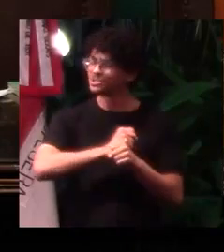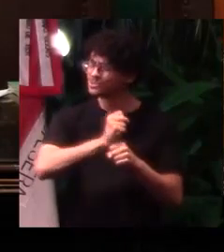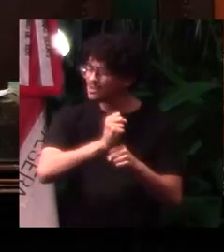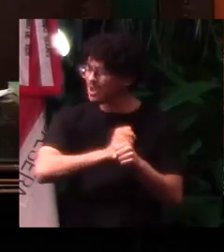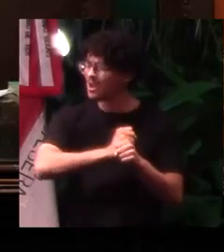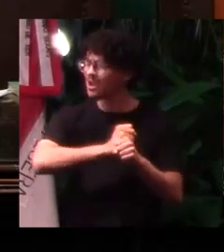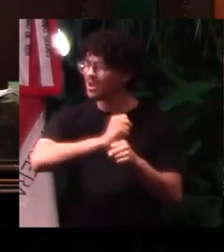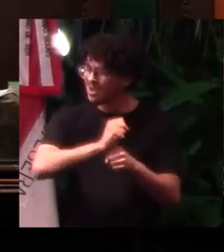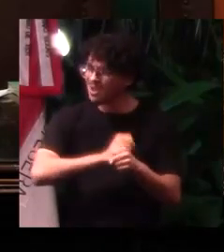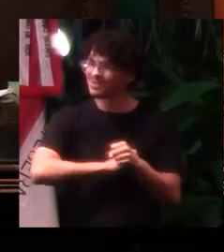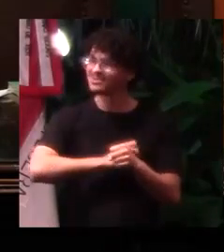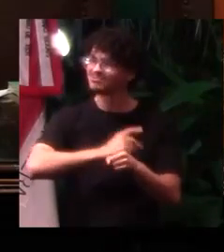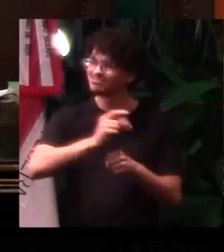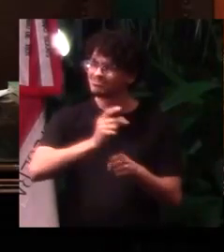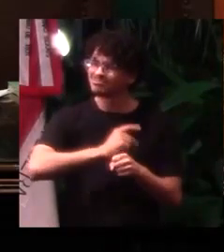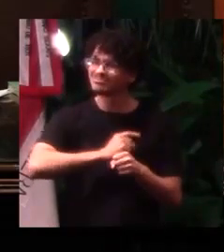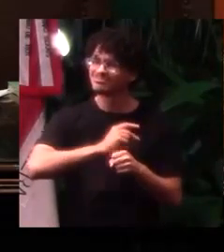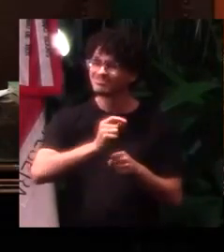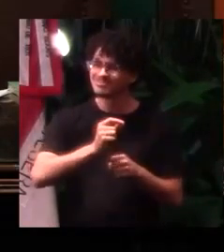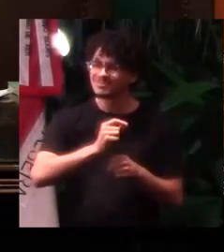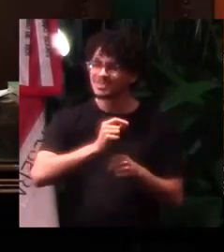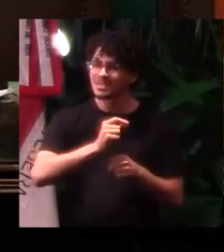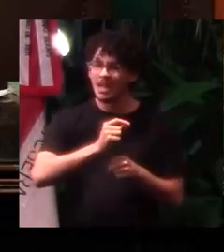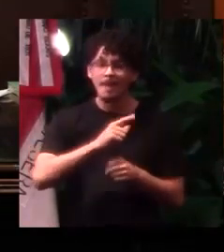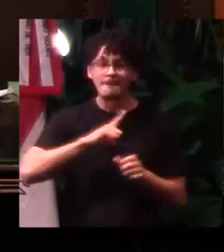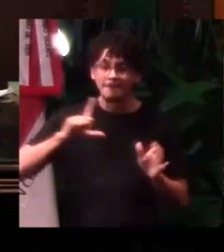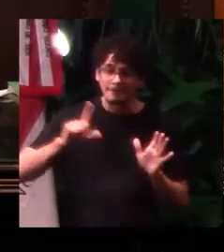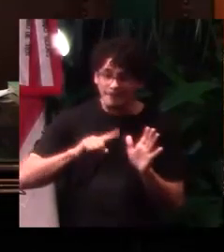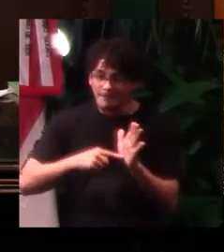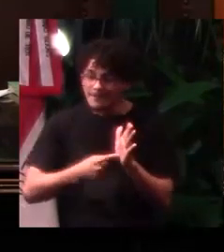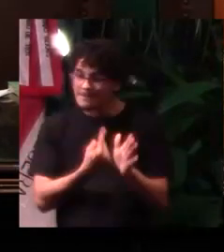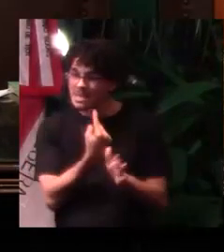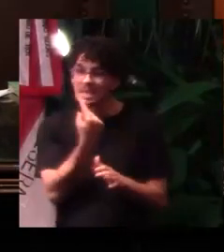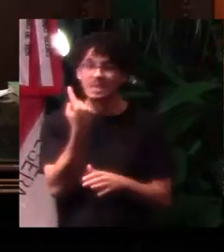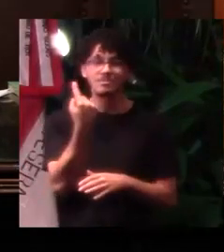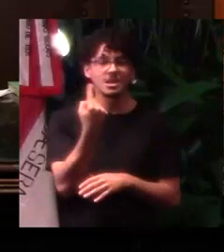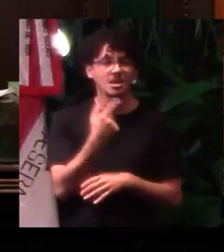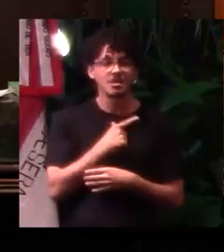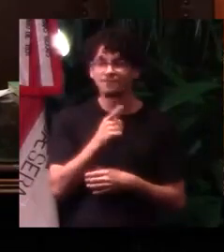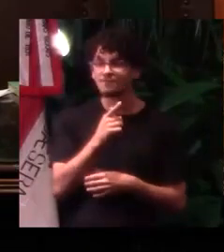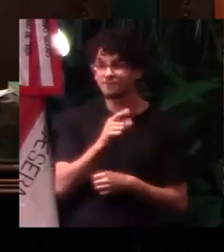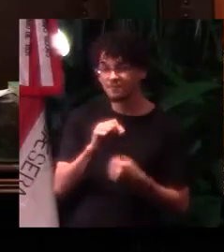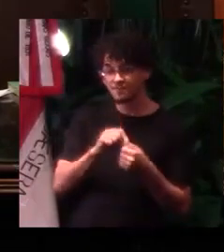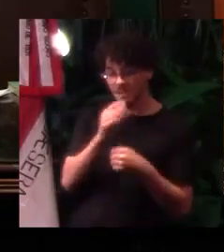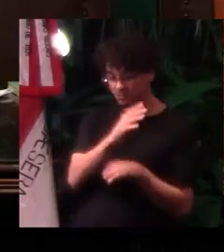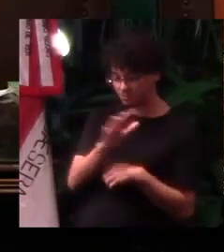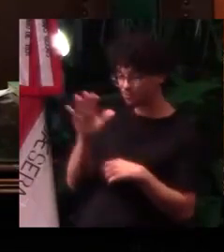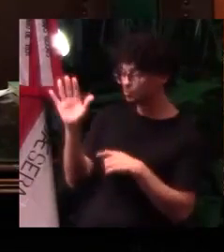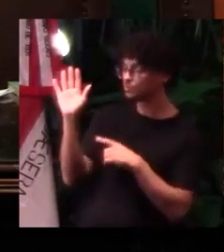anos, décadas, né, pela primeira vez faz um aceno.